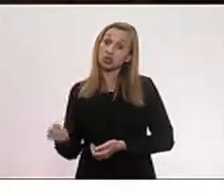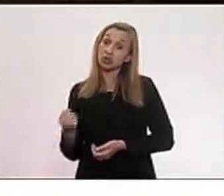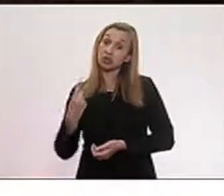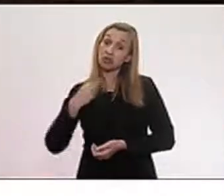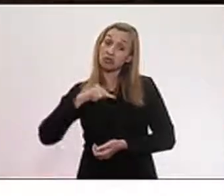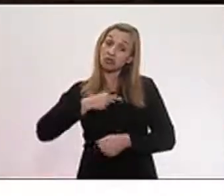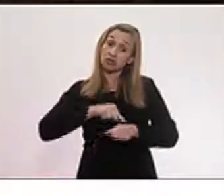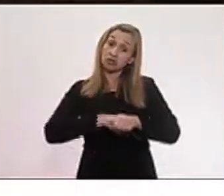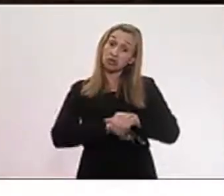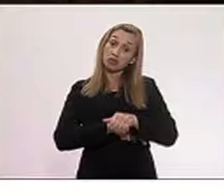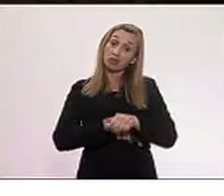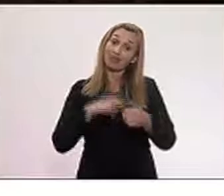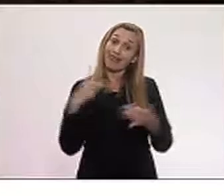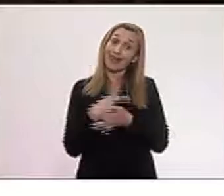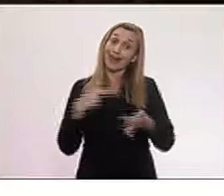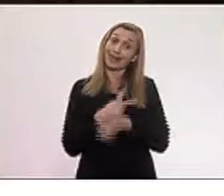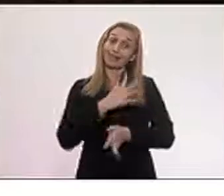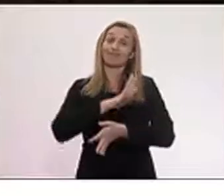profundamente errônea.